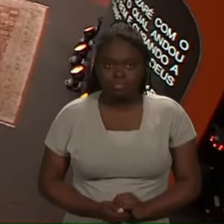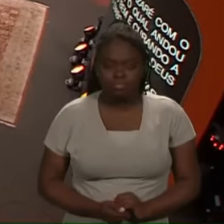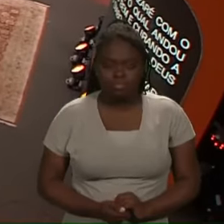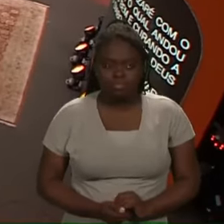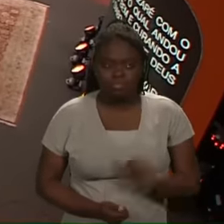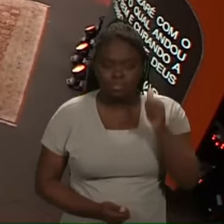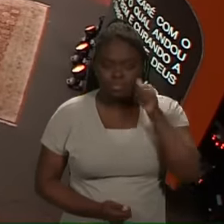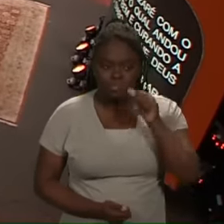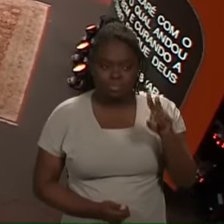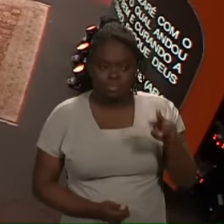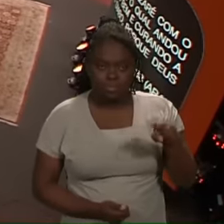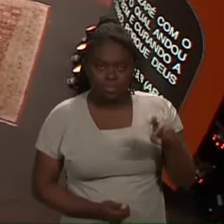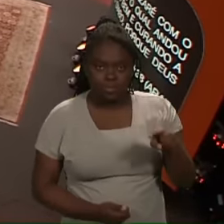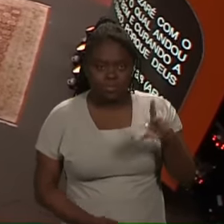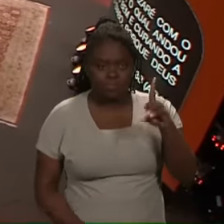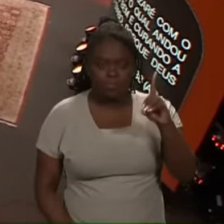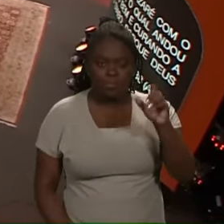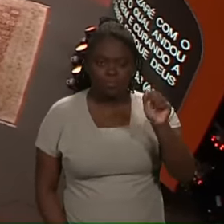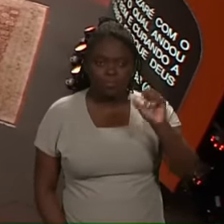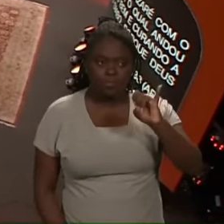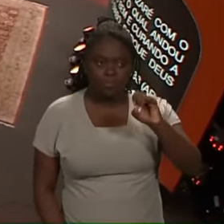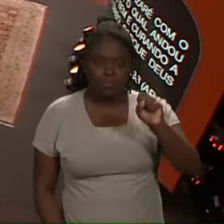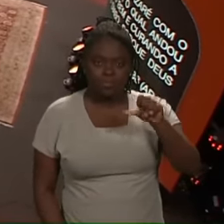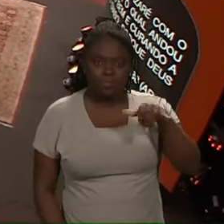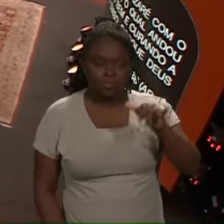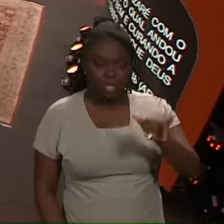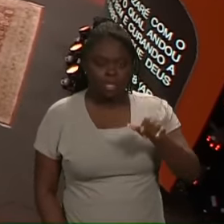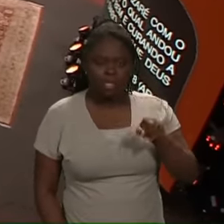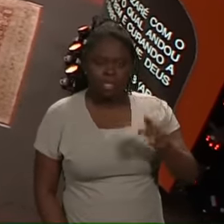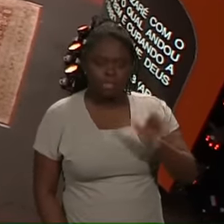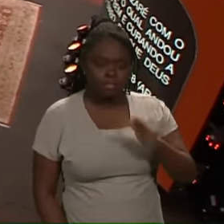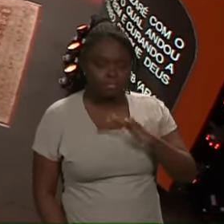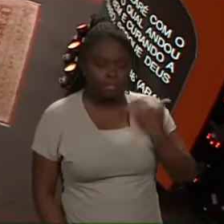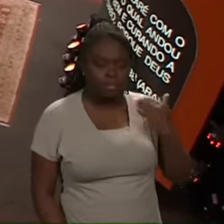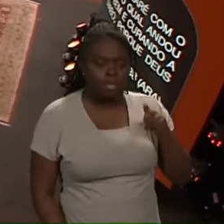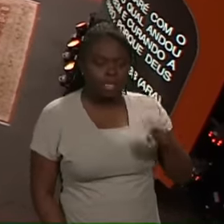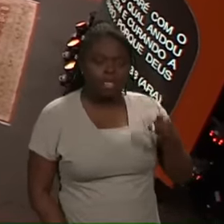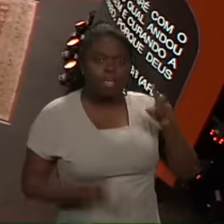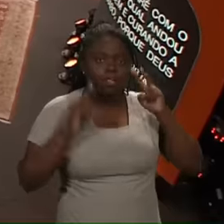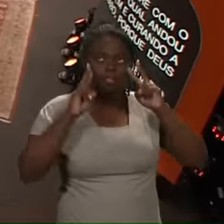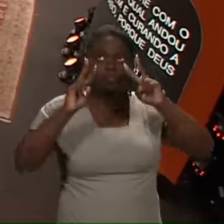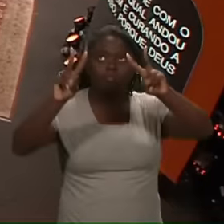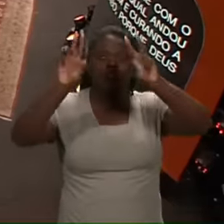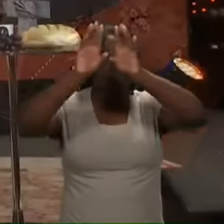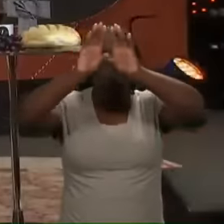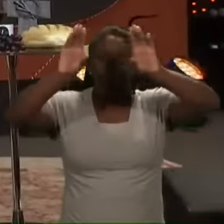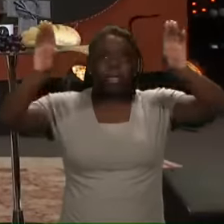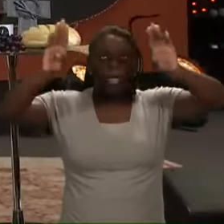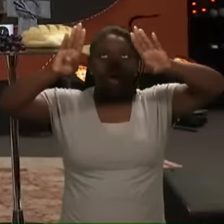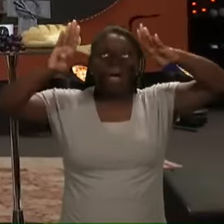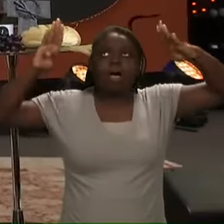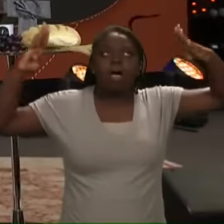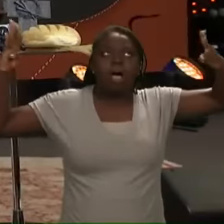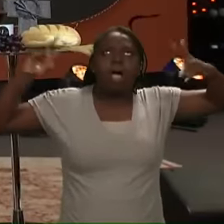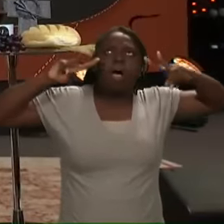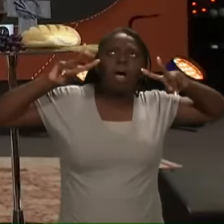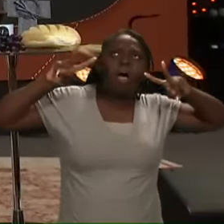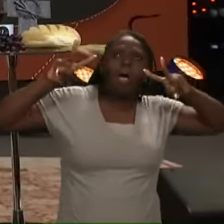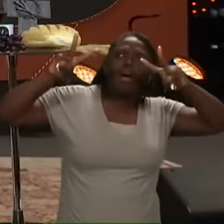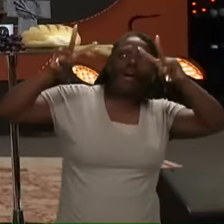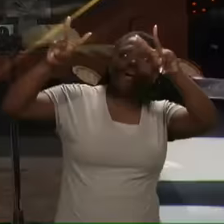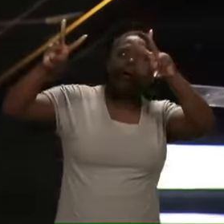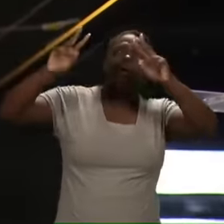A minha irmã Deise, que já partiu para o Senhor, a menina tinha visão dos céus abertos.